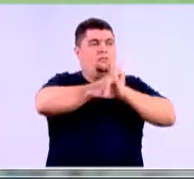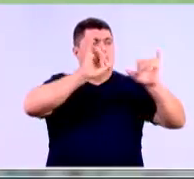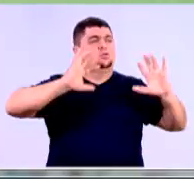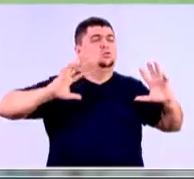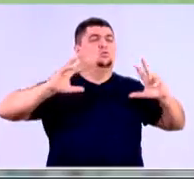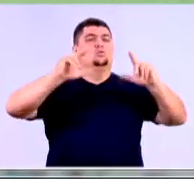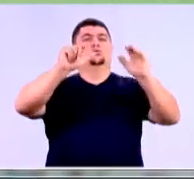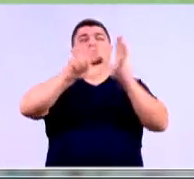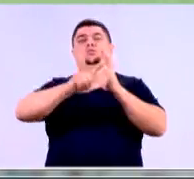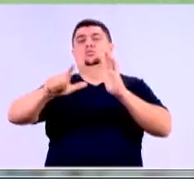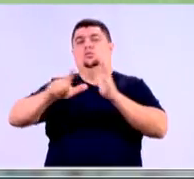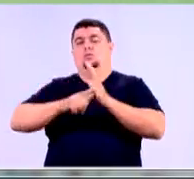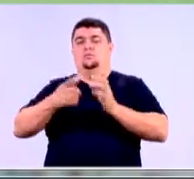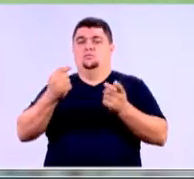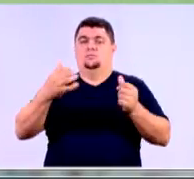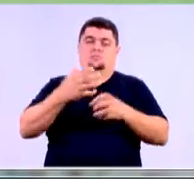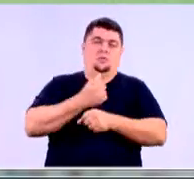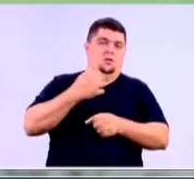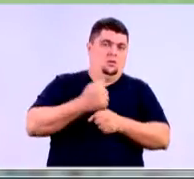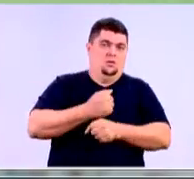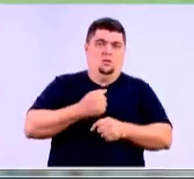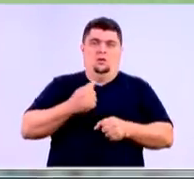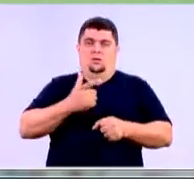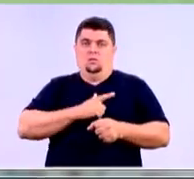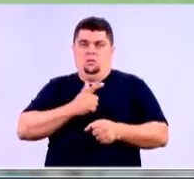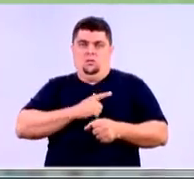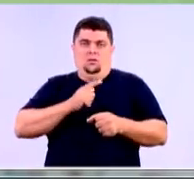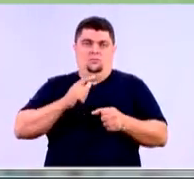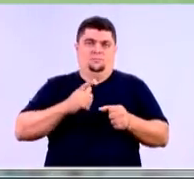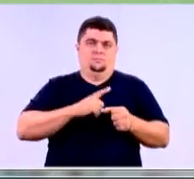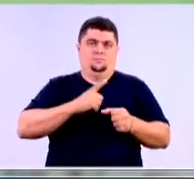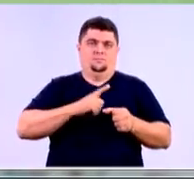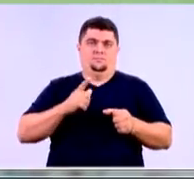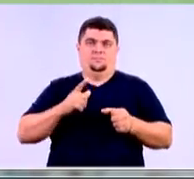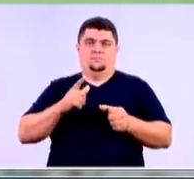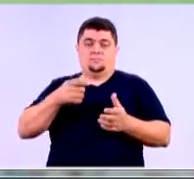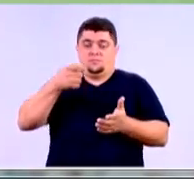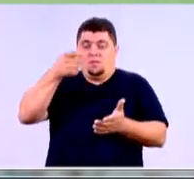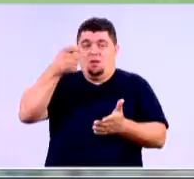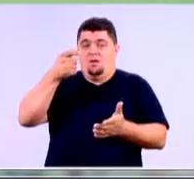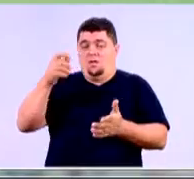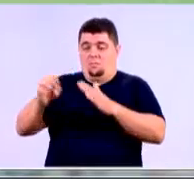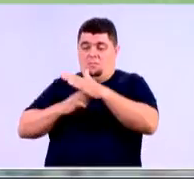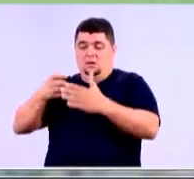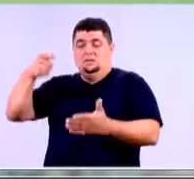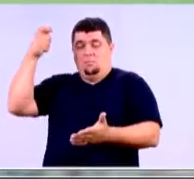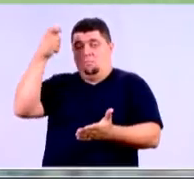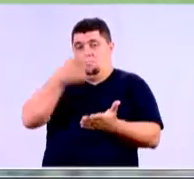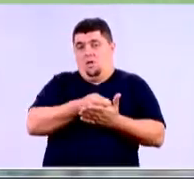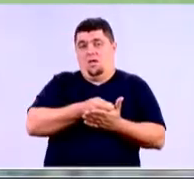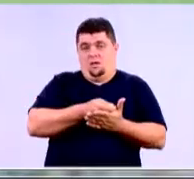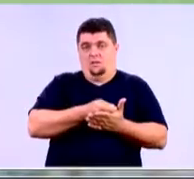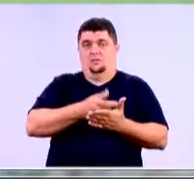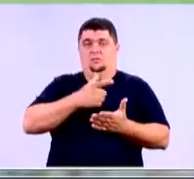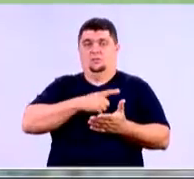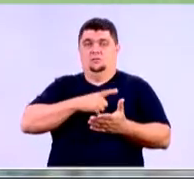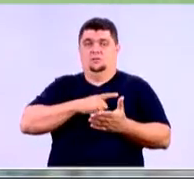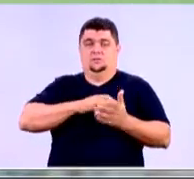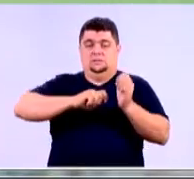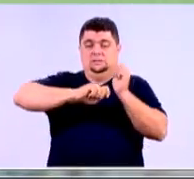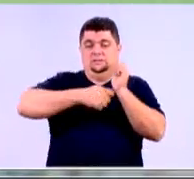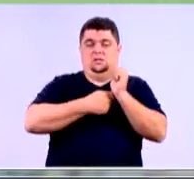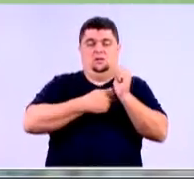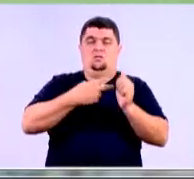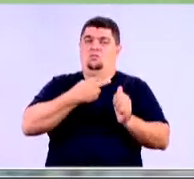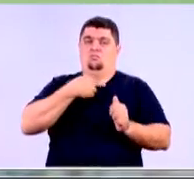sistema financeiro. As consultas a essas entidades são pagas e seu uso é confidencial,